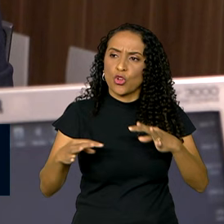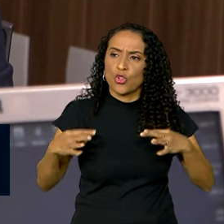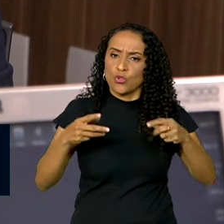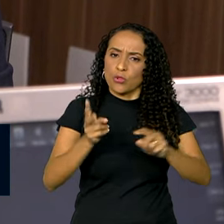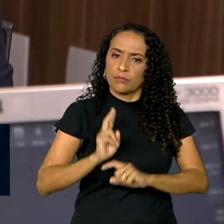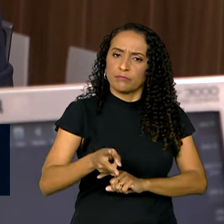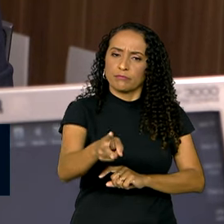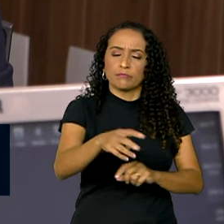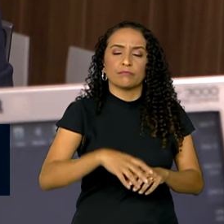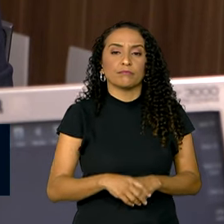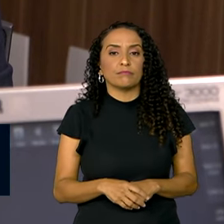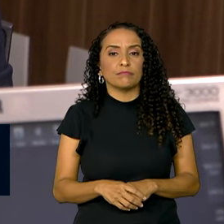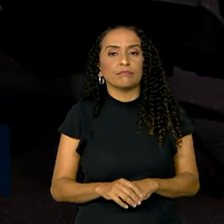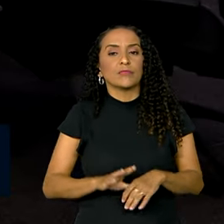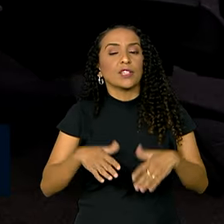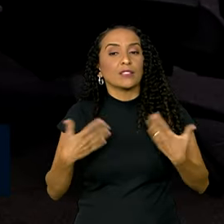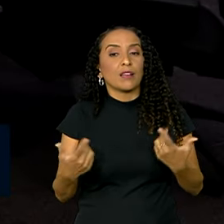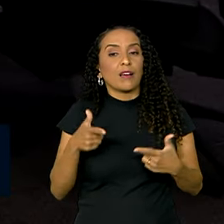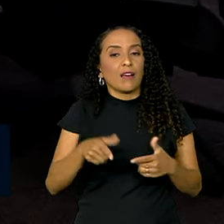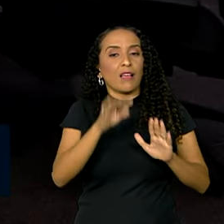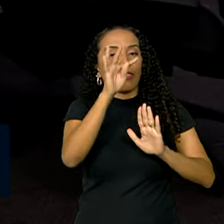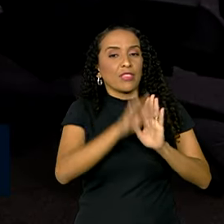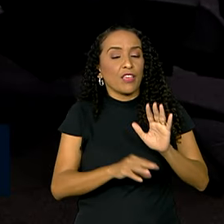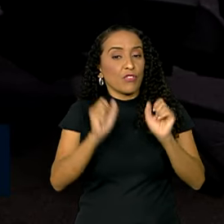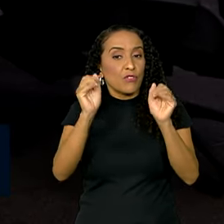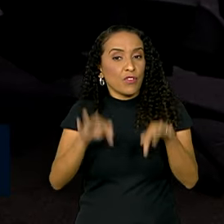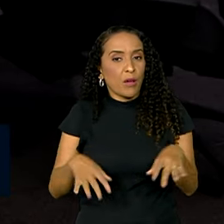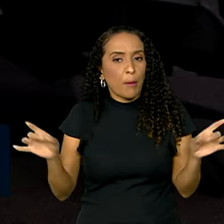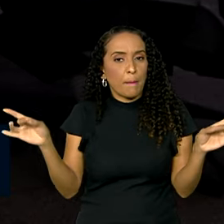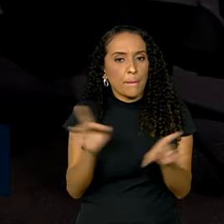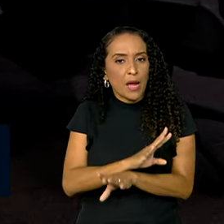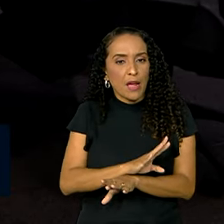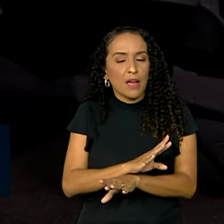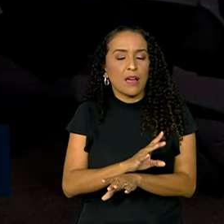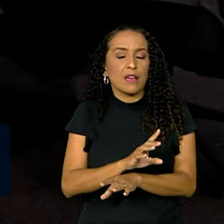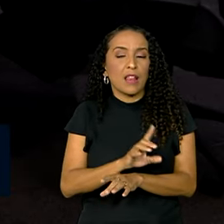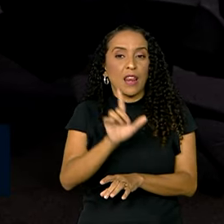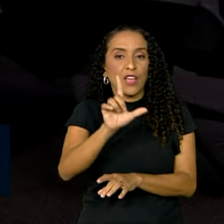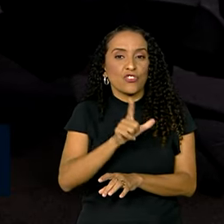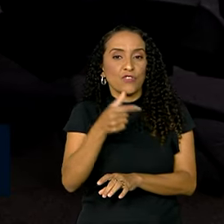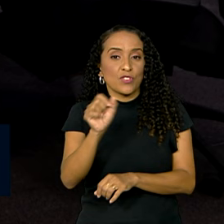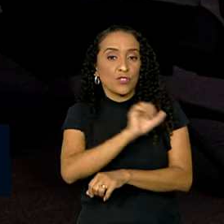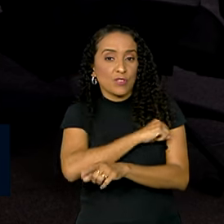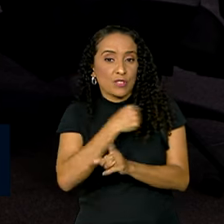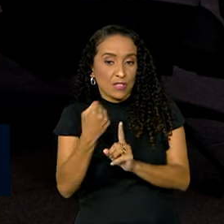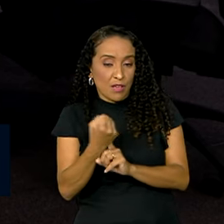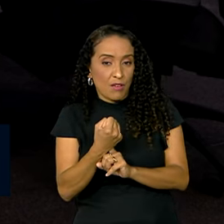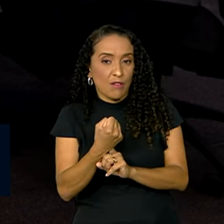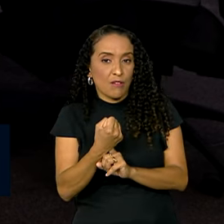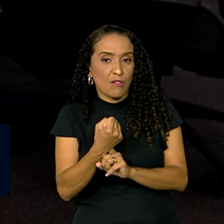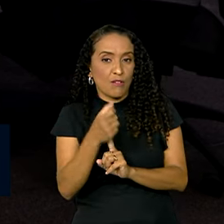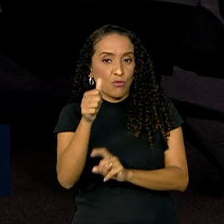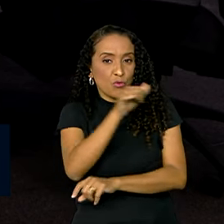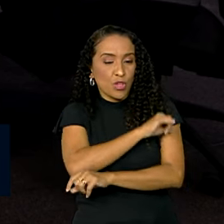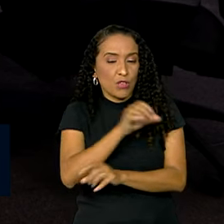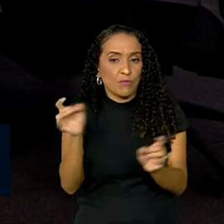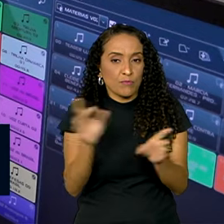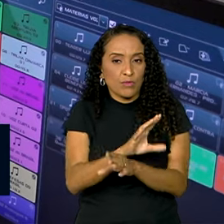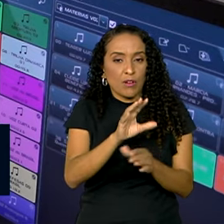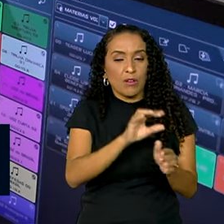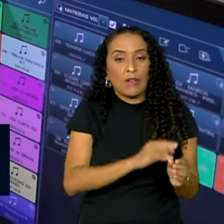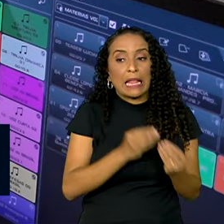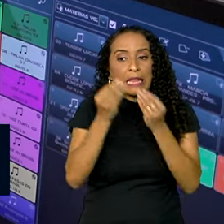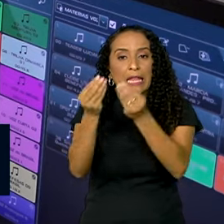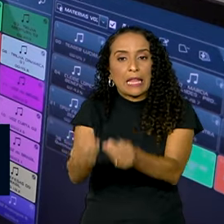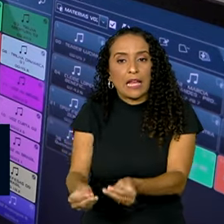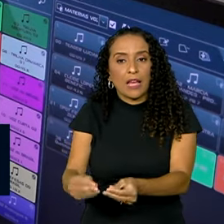permanente Então esse texto final que vai ser fechado no G20 social lá no Rio vai ser entregue pros chefes de